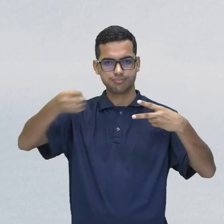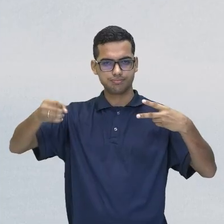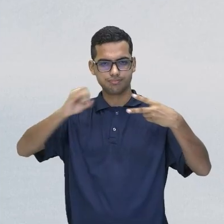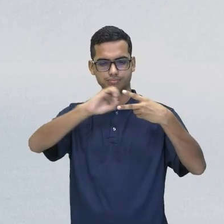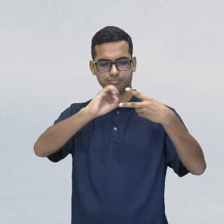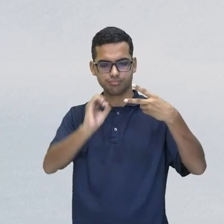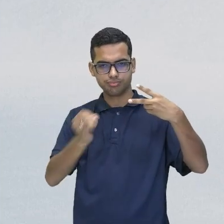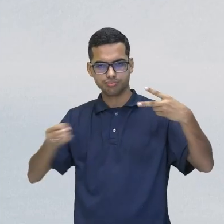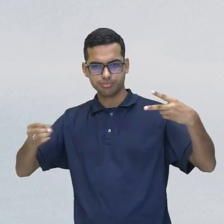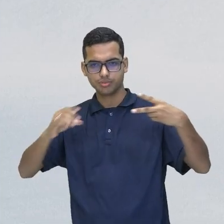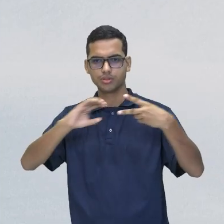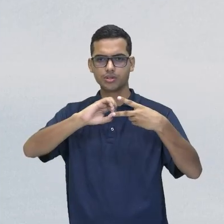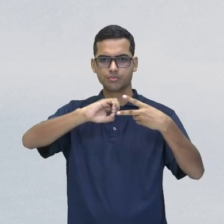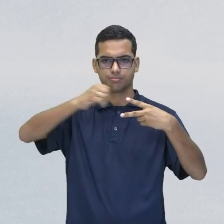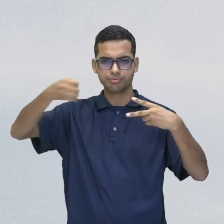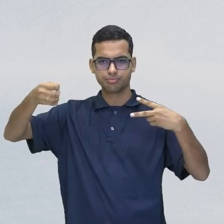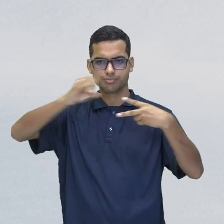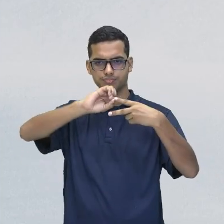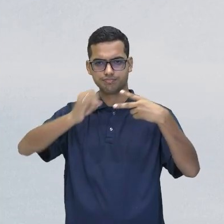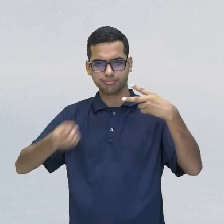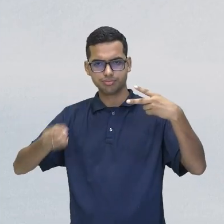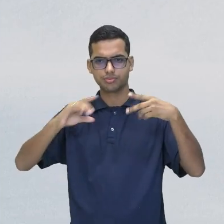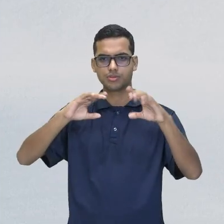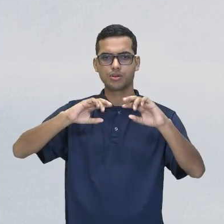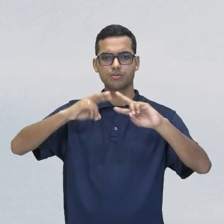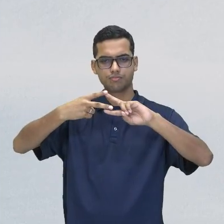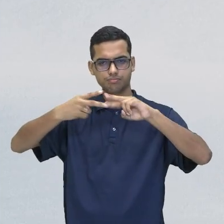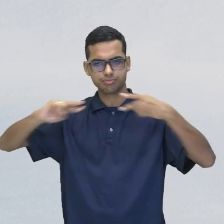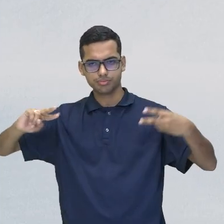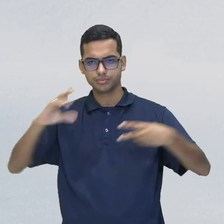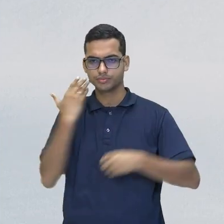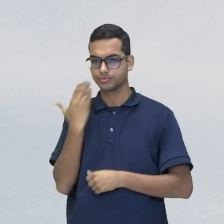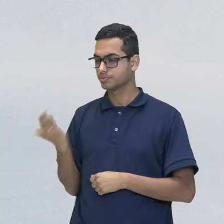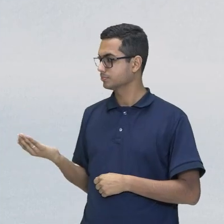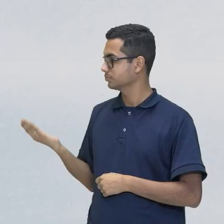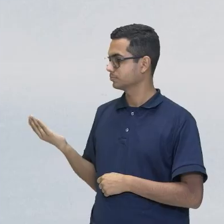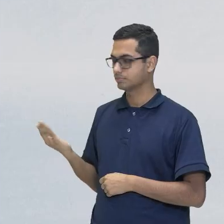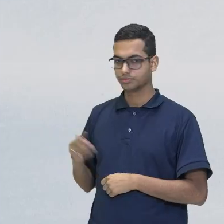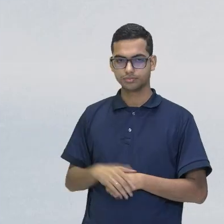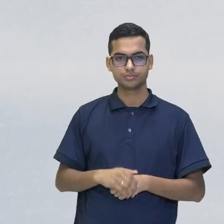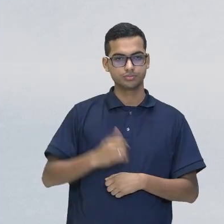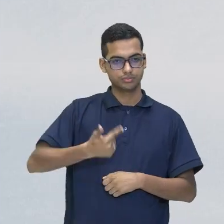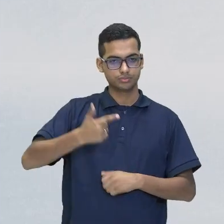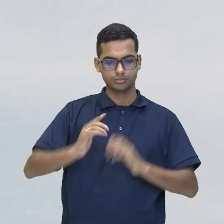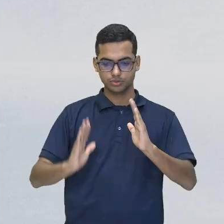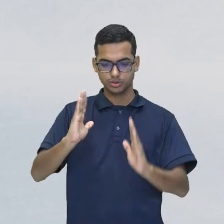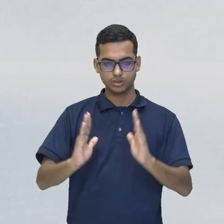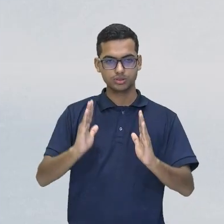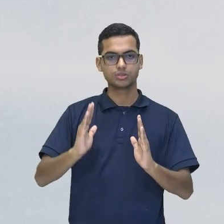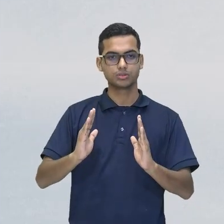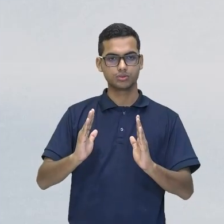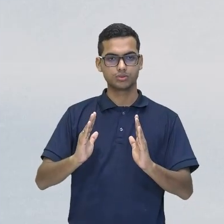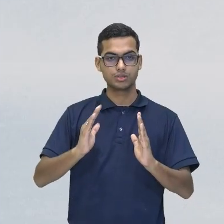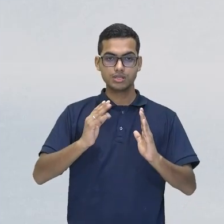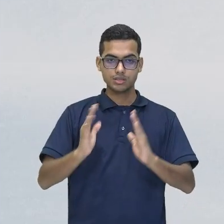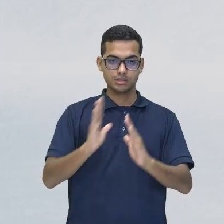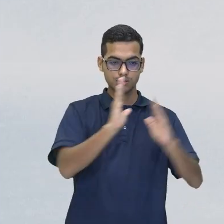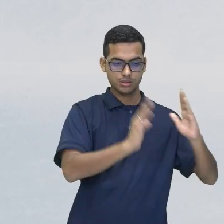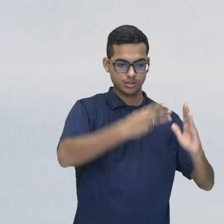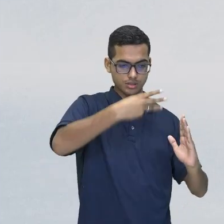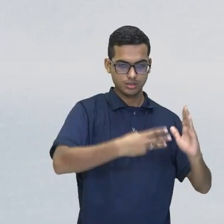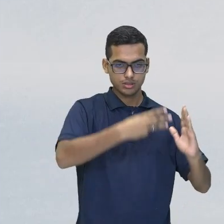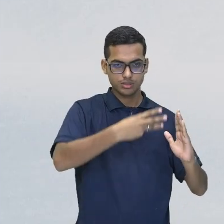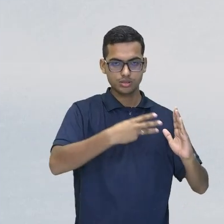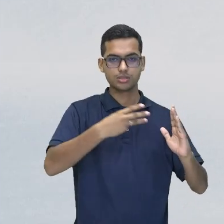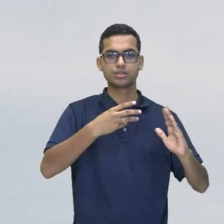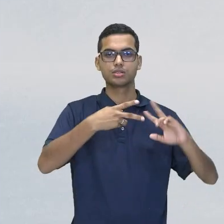vai formar uma espiral. Essa espiral é a segunda fase. A terceira fase é quando ela entre